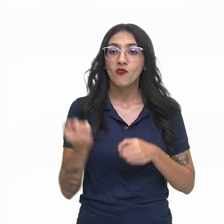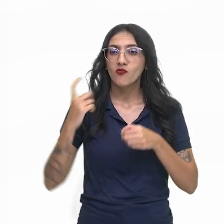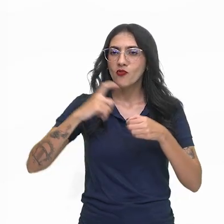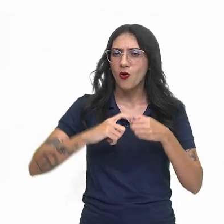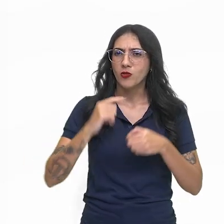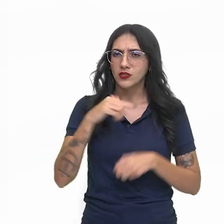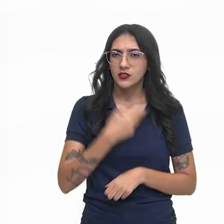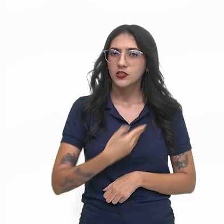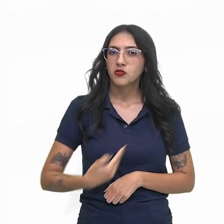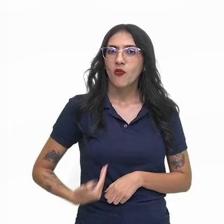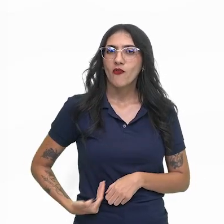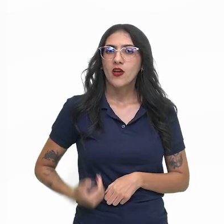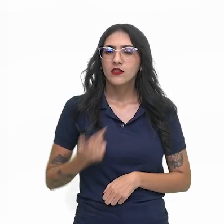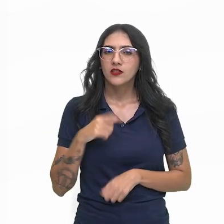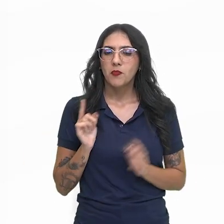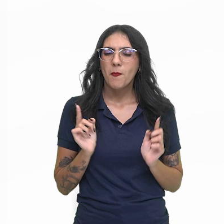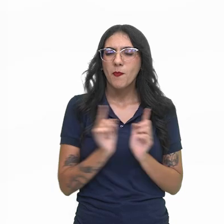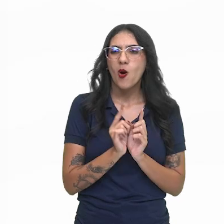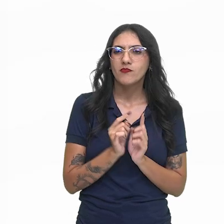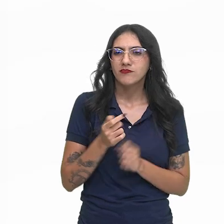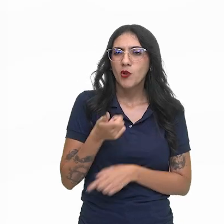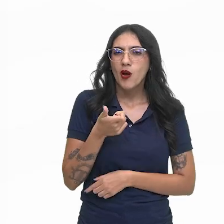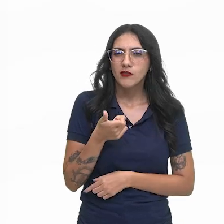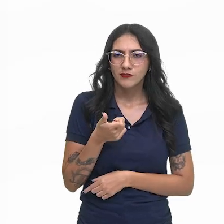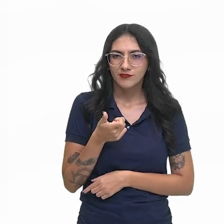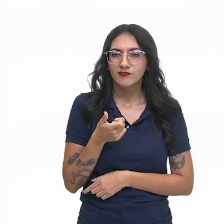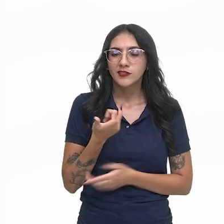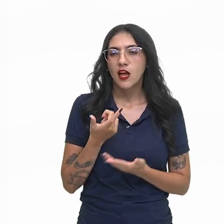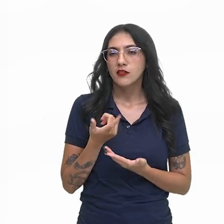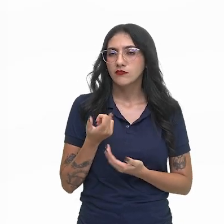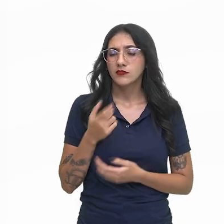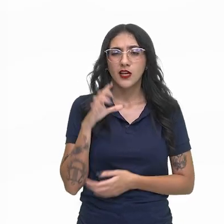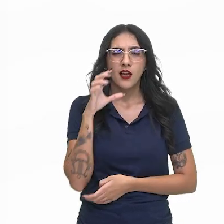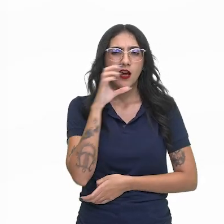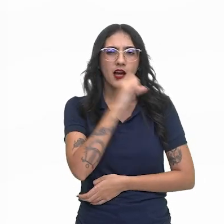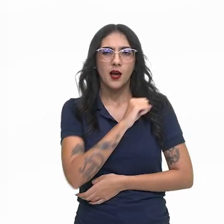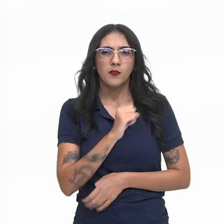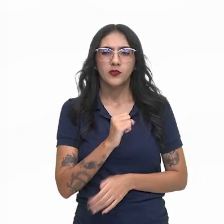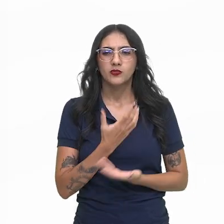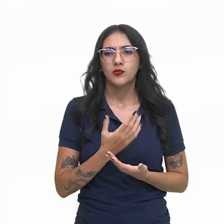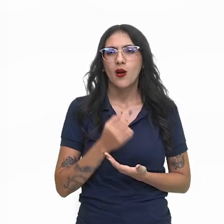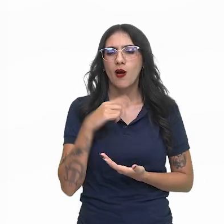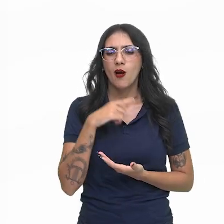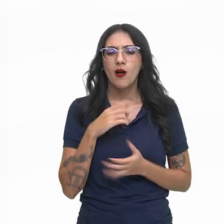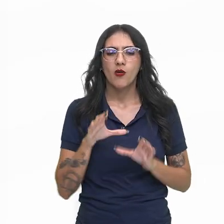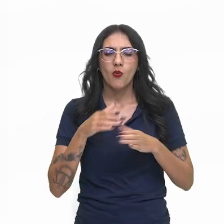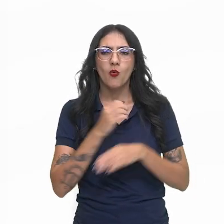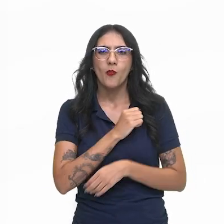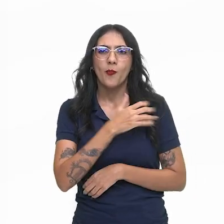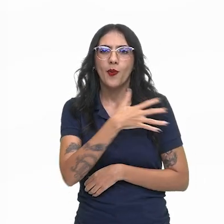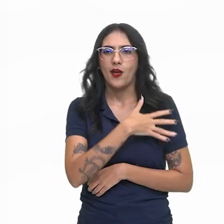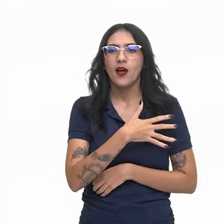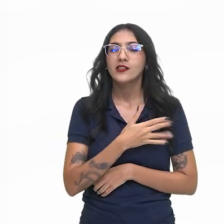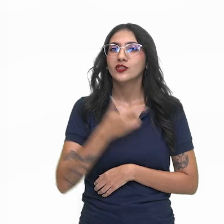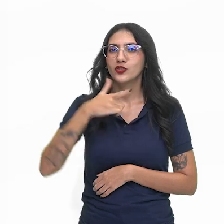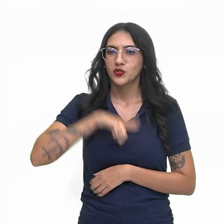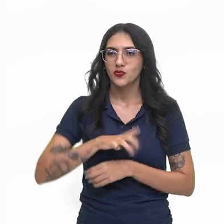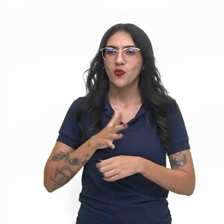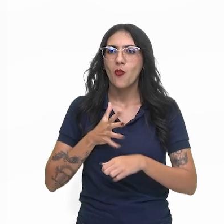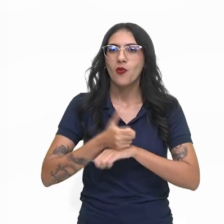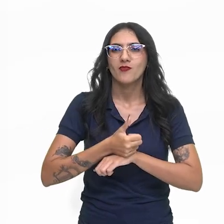no entanto, foi curto, e logo os militares retomaram o poder do país com outro golpe,